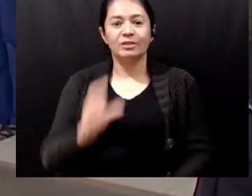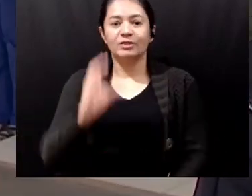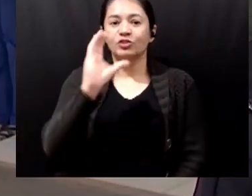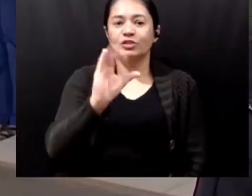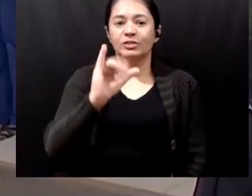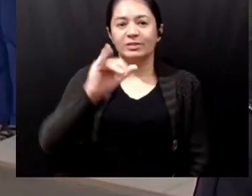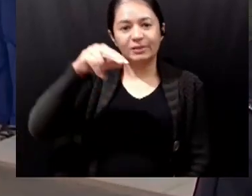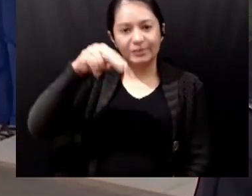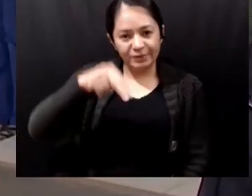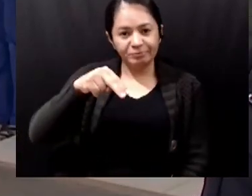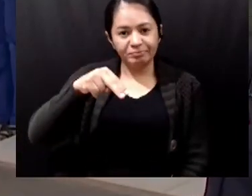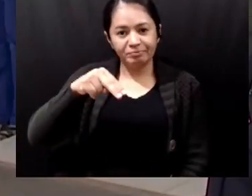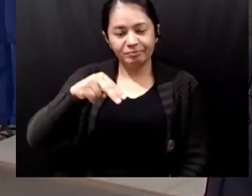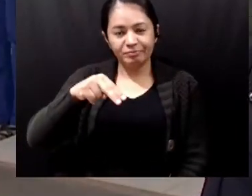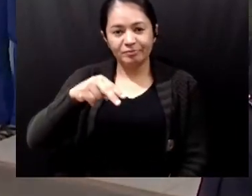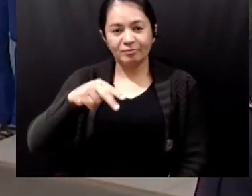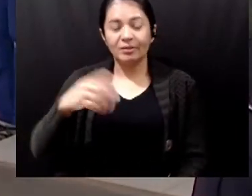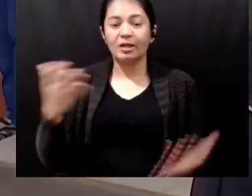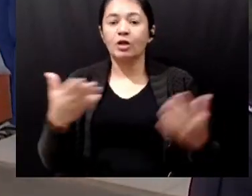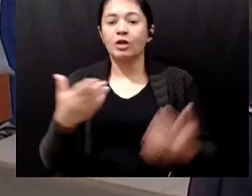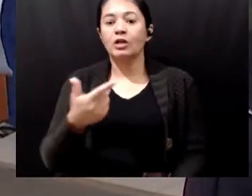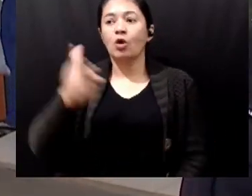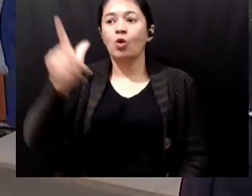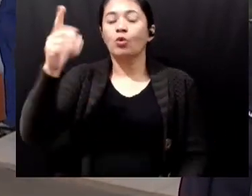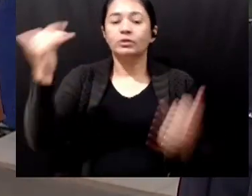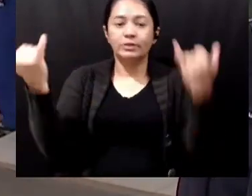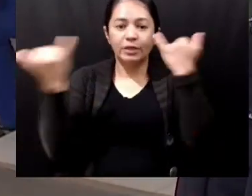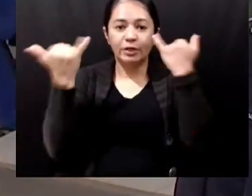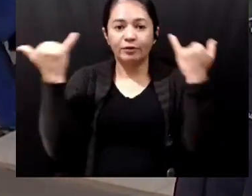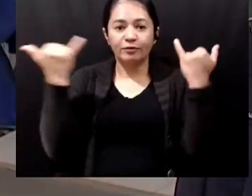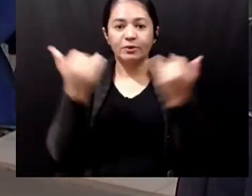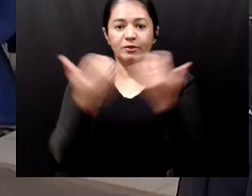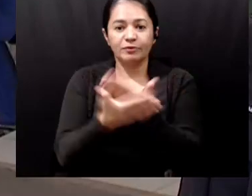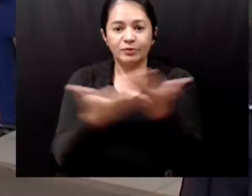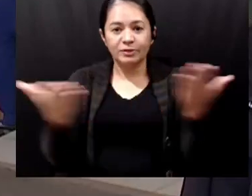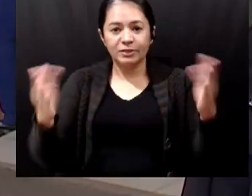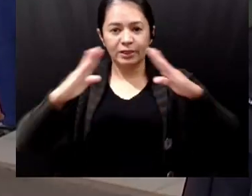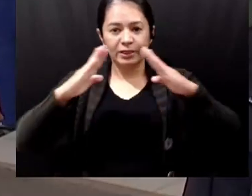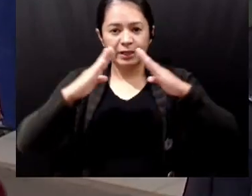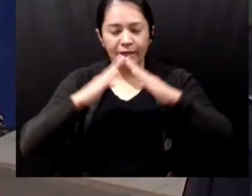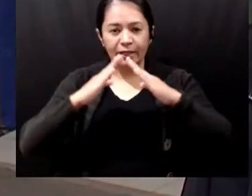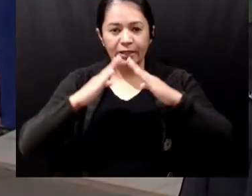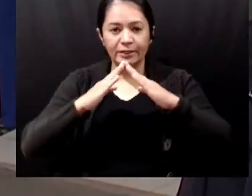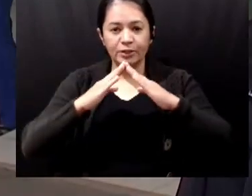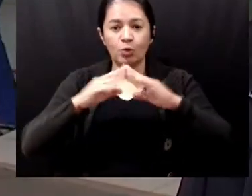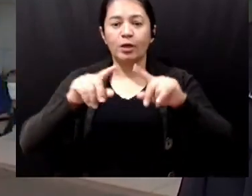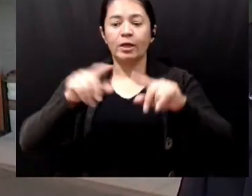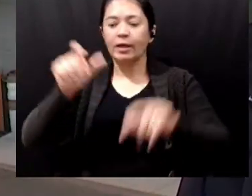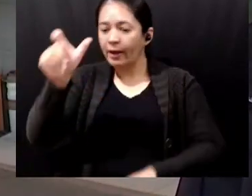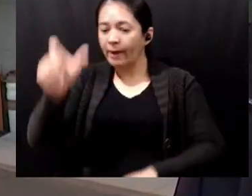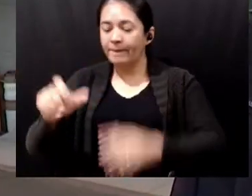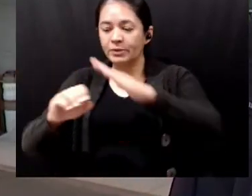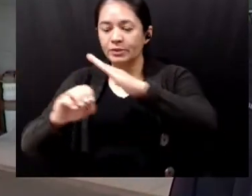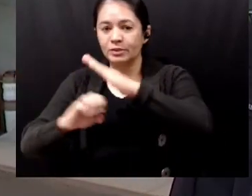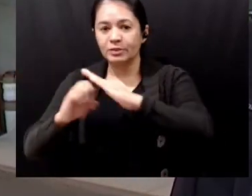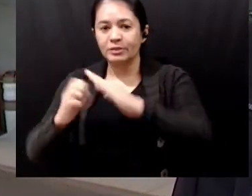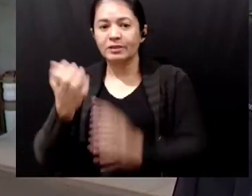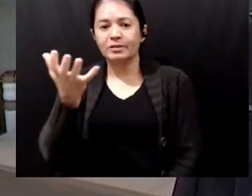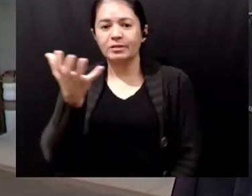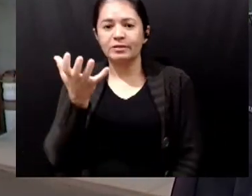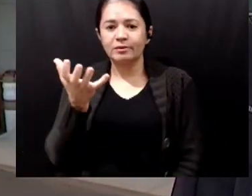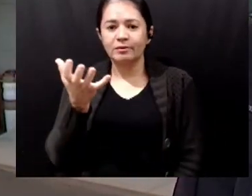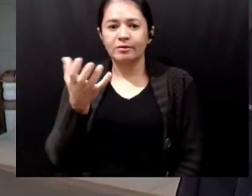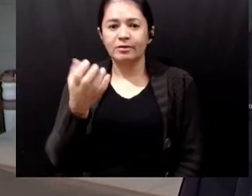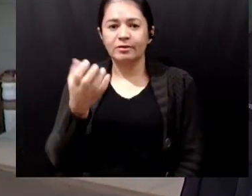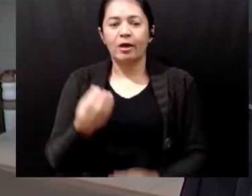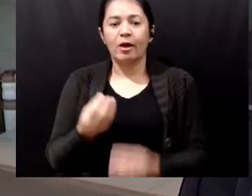eu quero passar mais uma informação aí para você que está em casa, que os empresários que queiram, né, na verdade, oferecer vagas